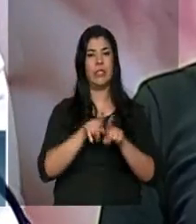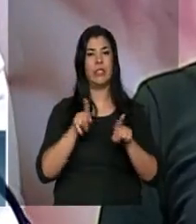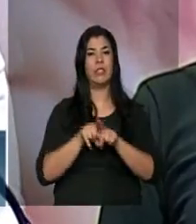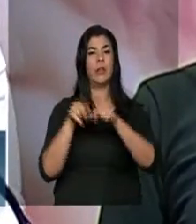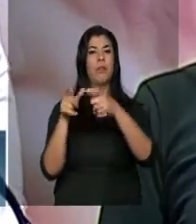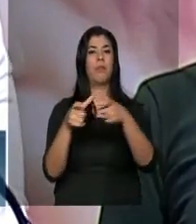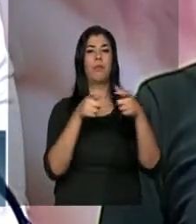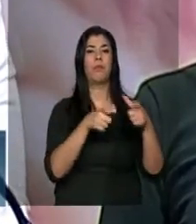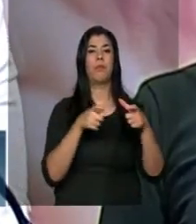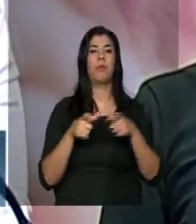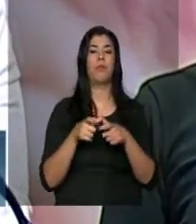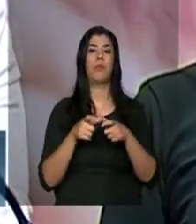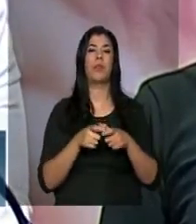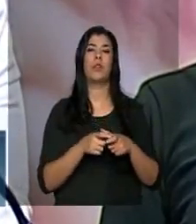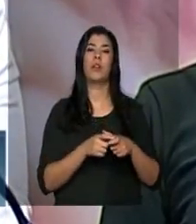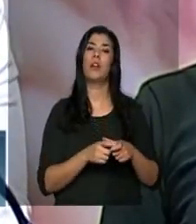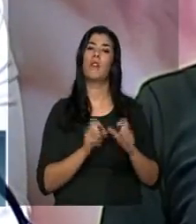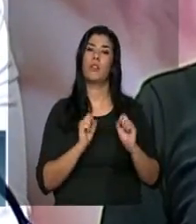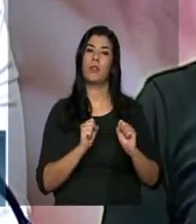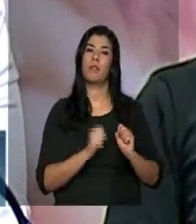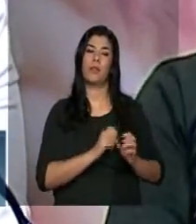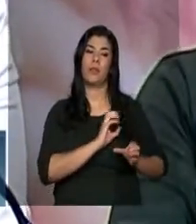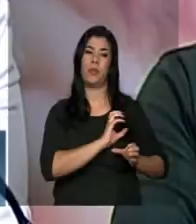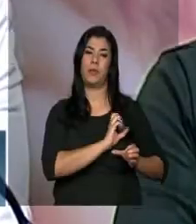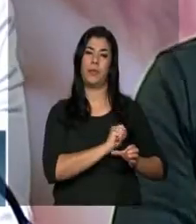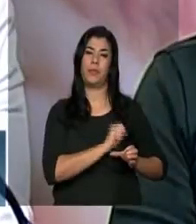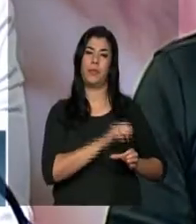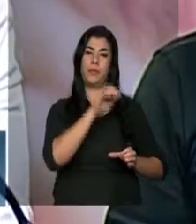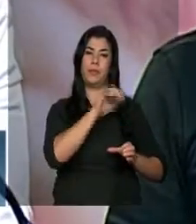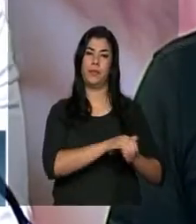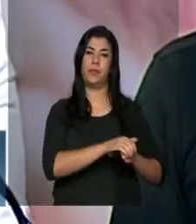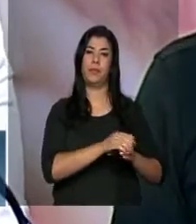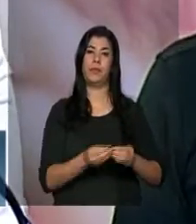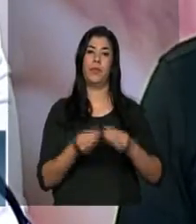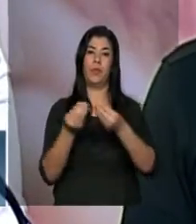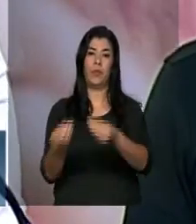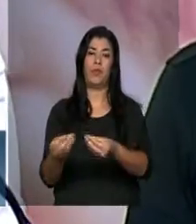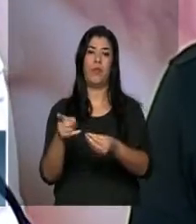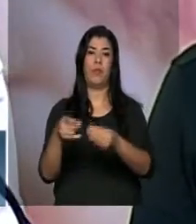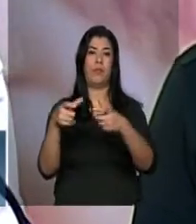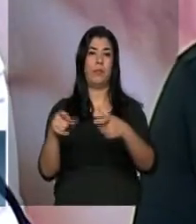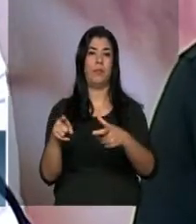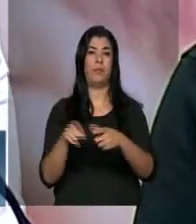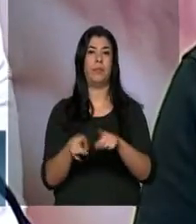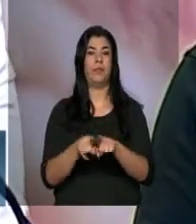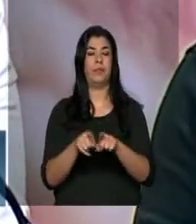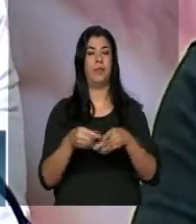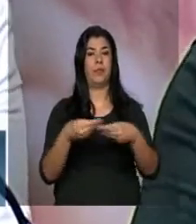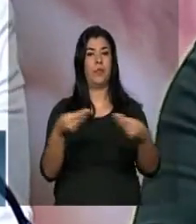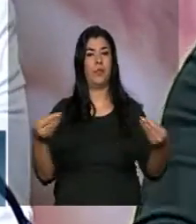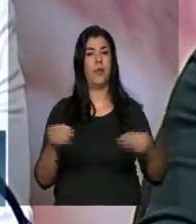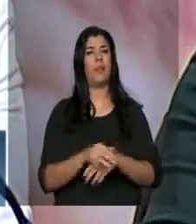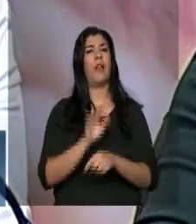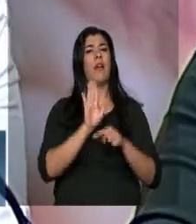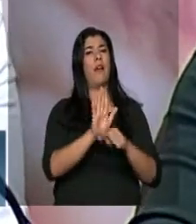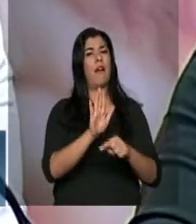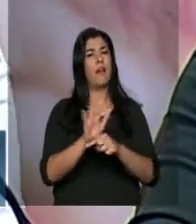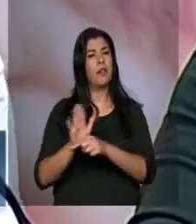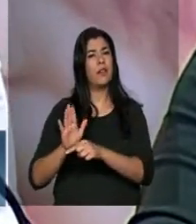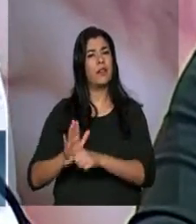de coleta, né, têm desenvolvido um papel fundamental para que a gente possa estar salvando vidas